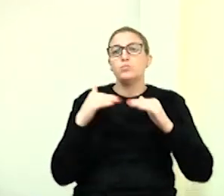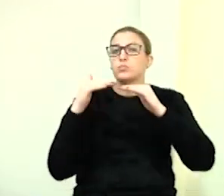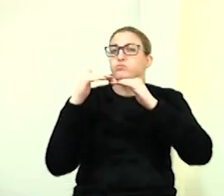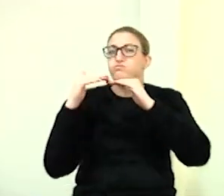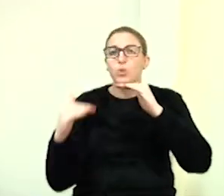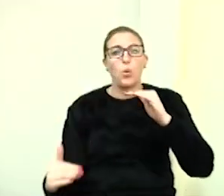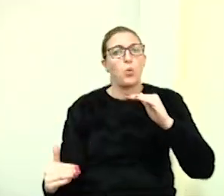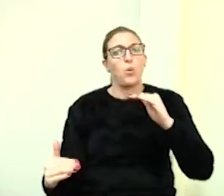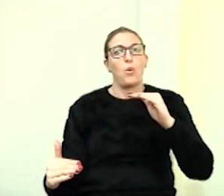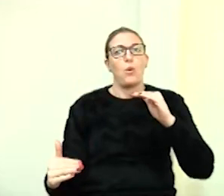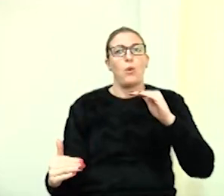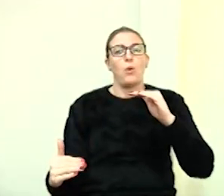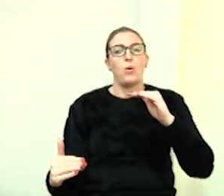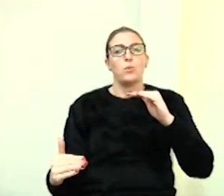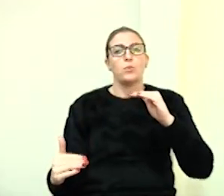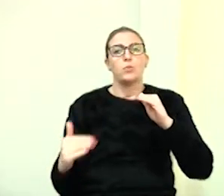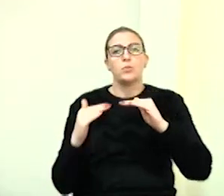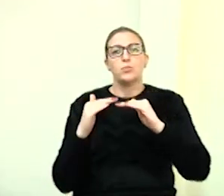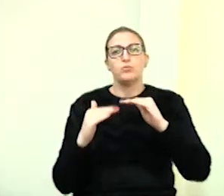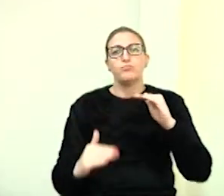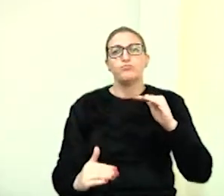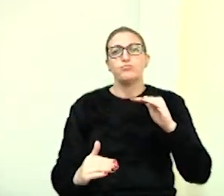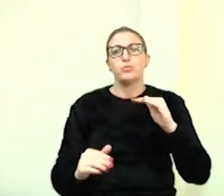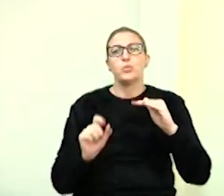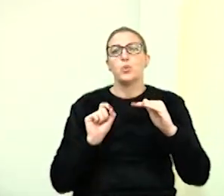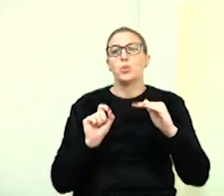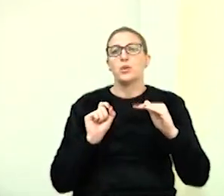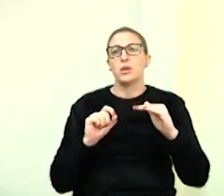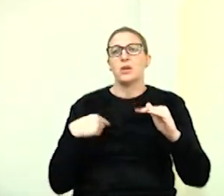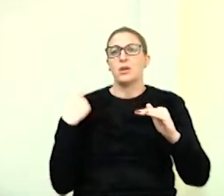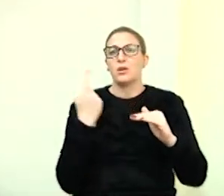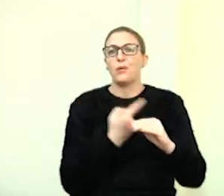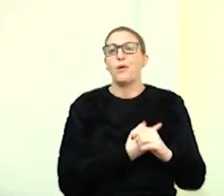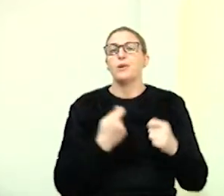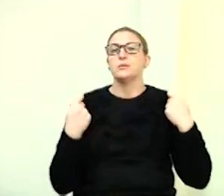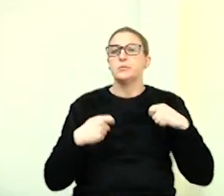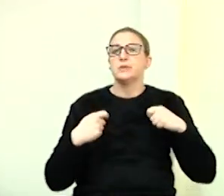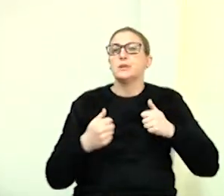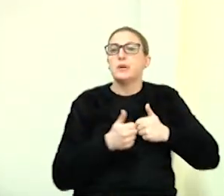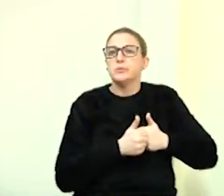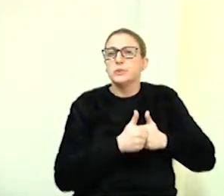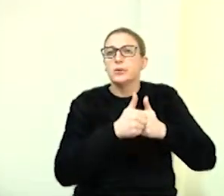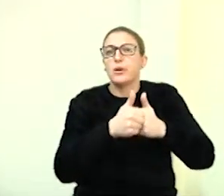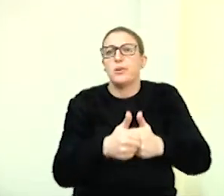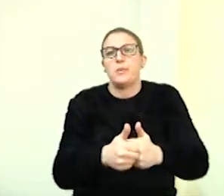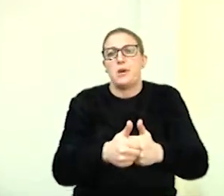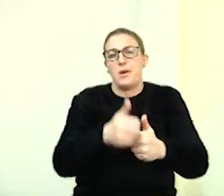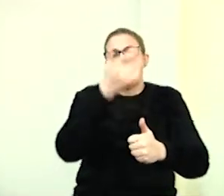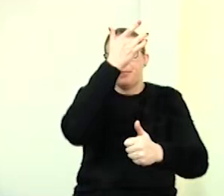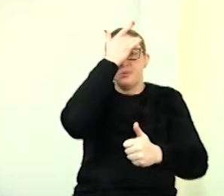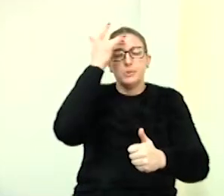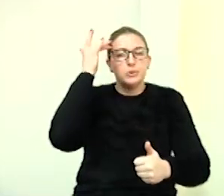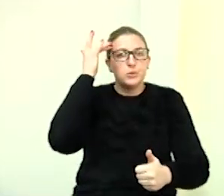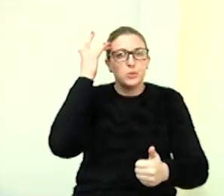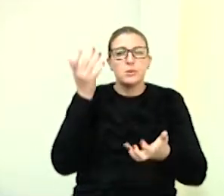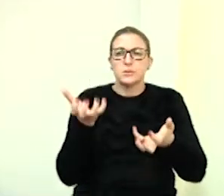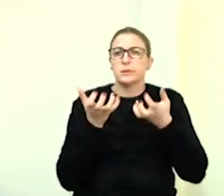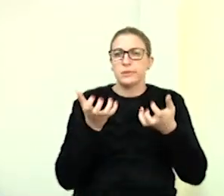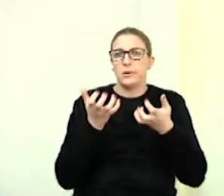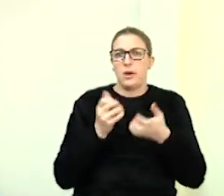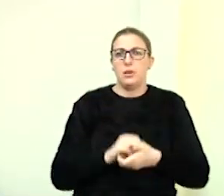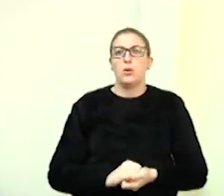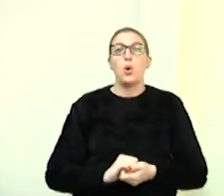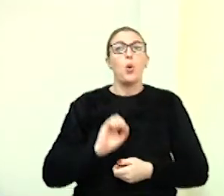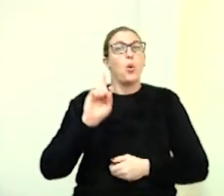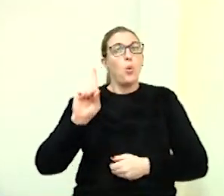dessa questão de que nós temos que acompanhar as pessoas que querem. Uma das formas que nós temos